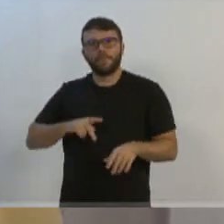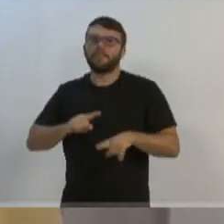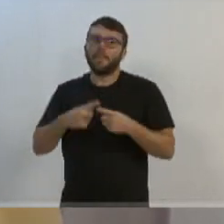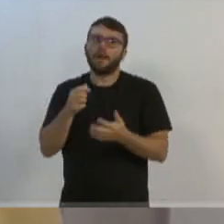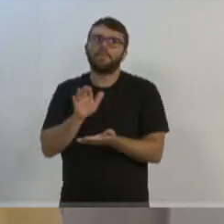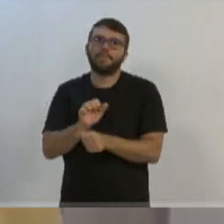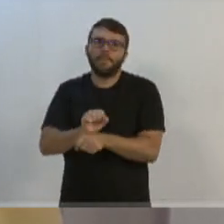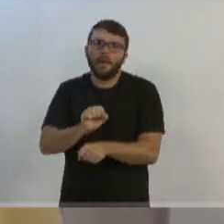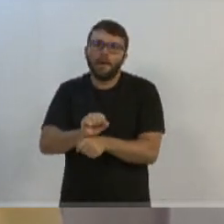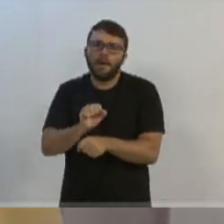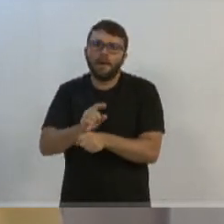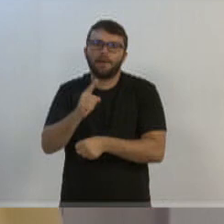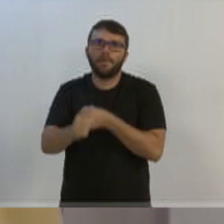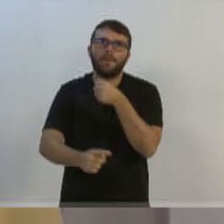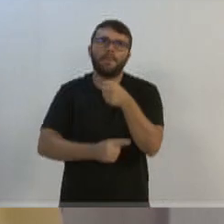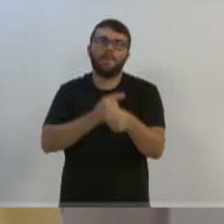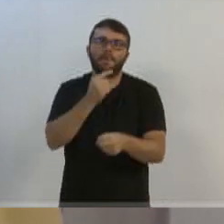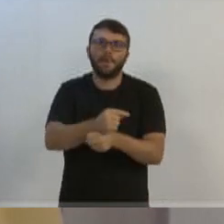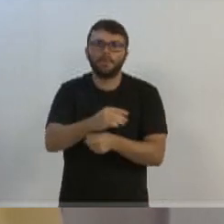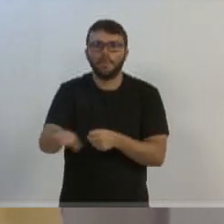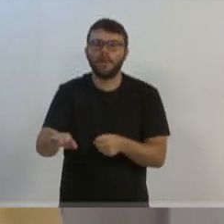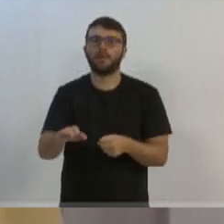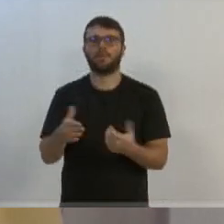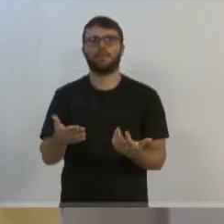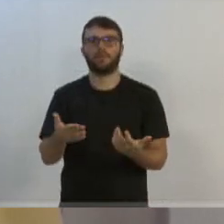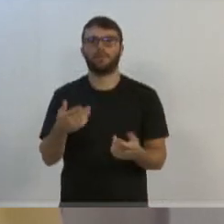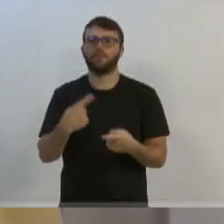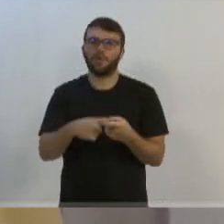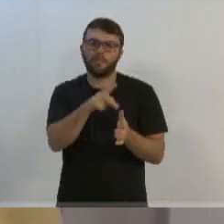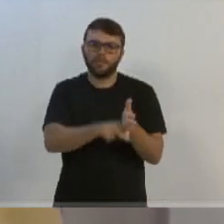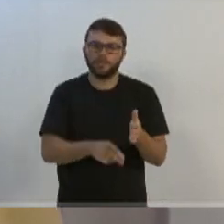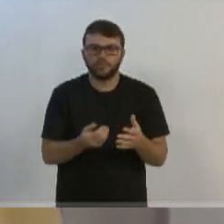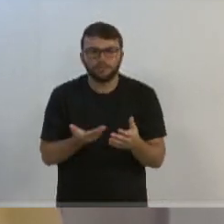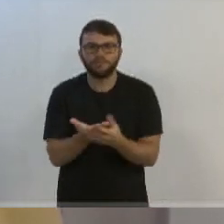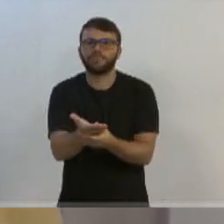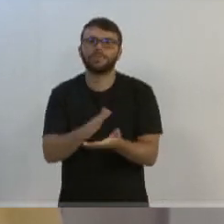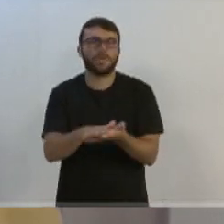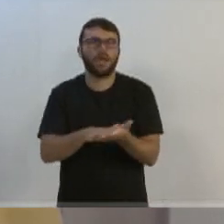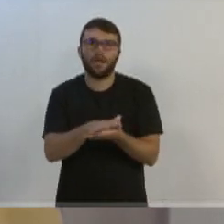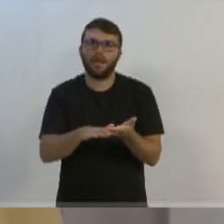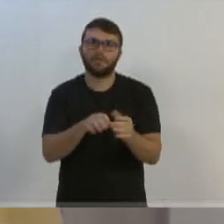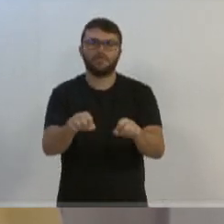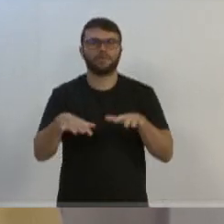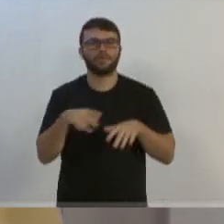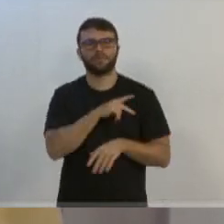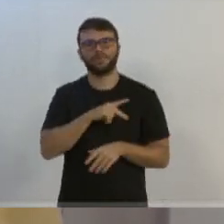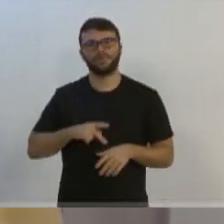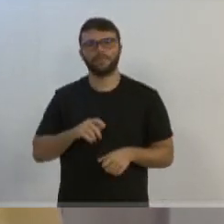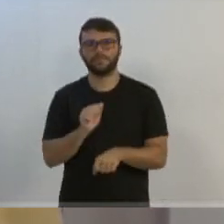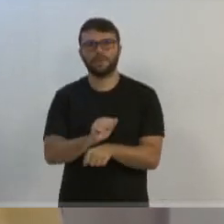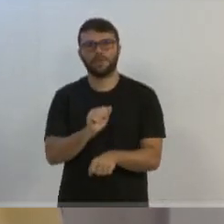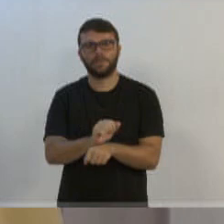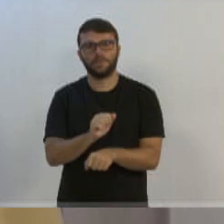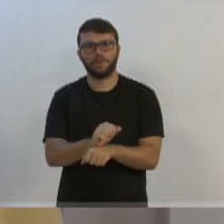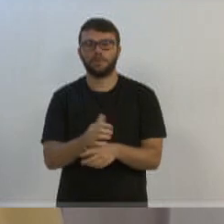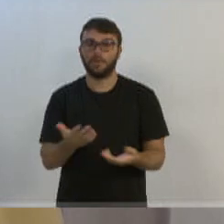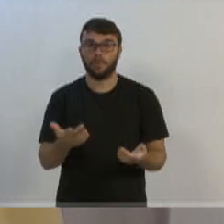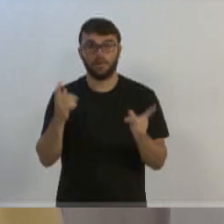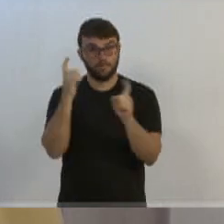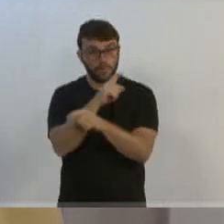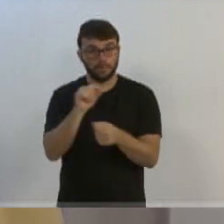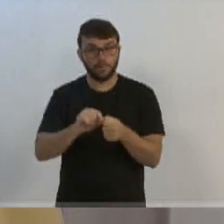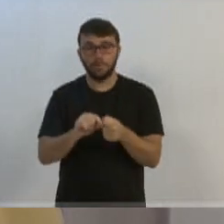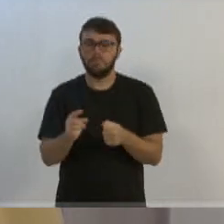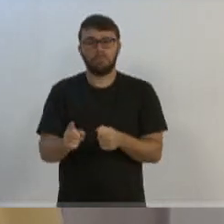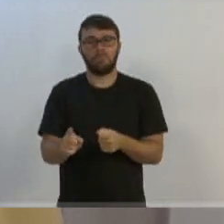ano, 1 ano e meio, o projeto até hoje não foi encaminhado para essa audiência pública. Não é algo tão difícil de ser